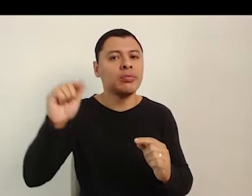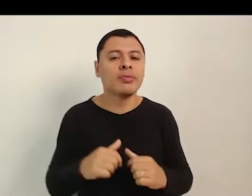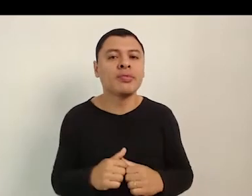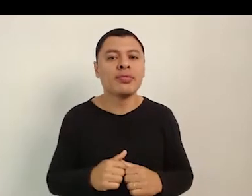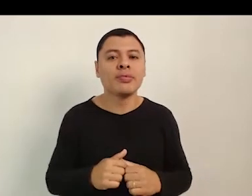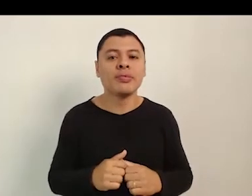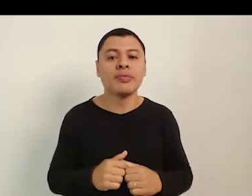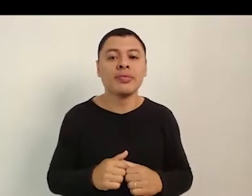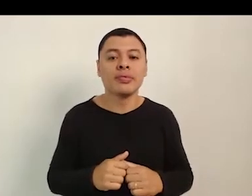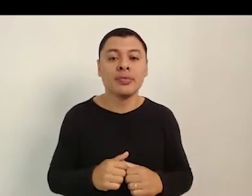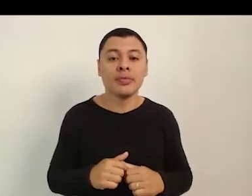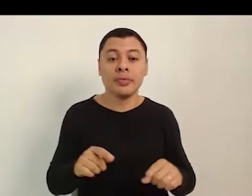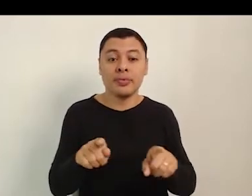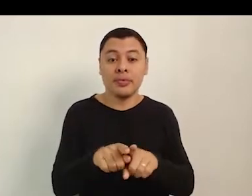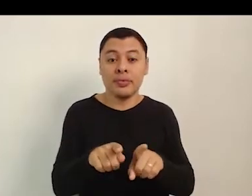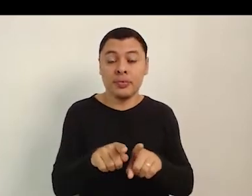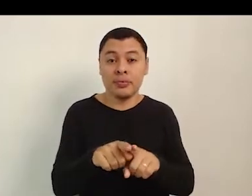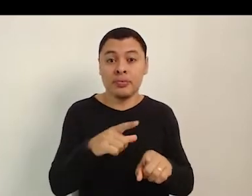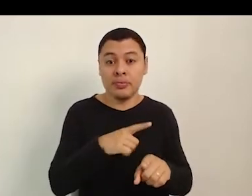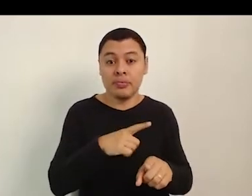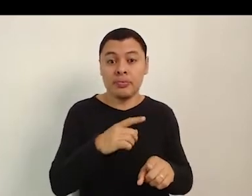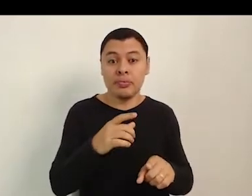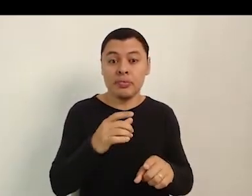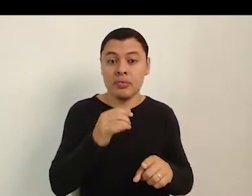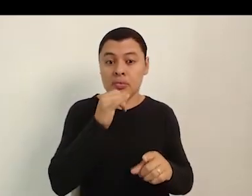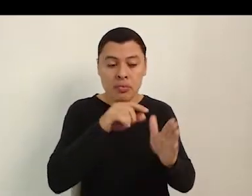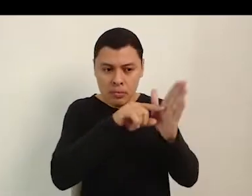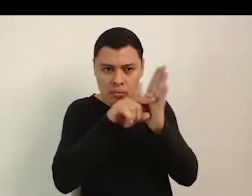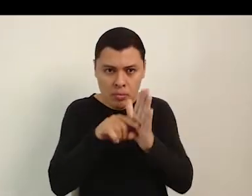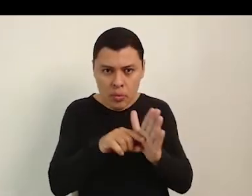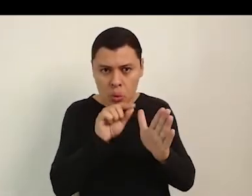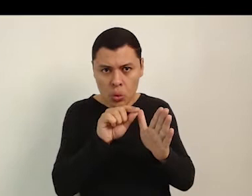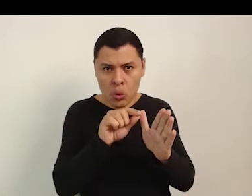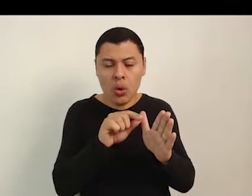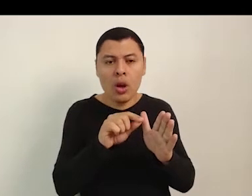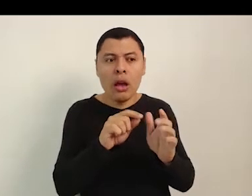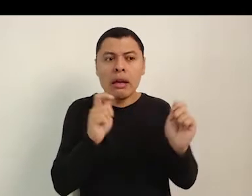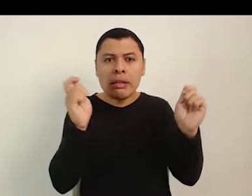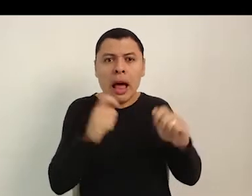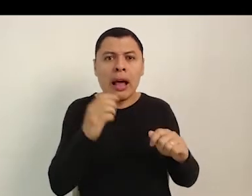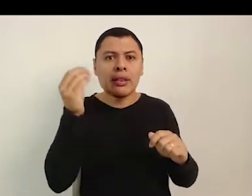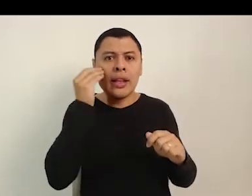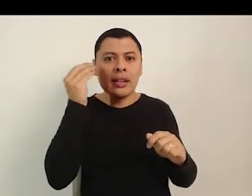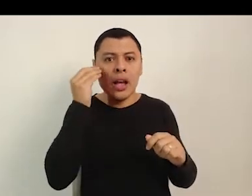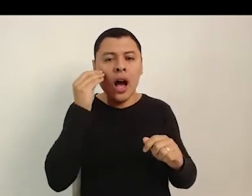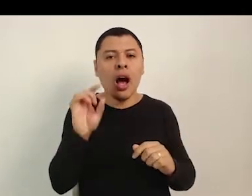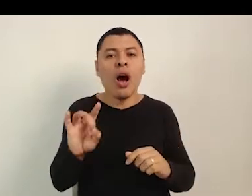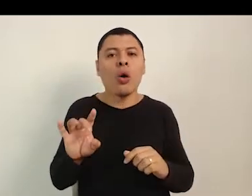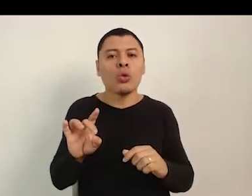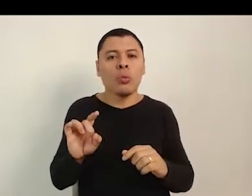1%, é o que foram avaliados foram somente critérios que são possíveis de serem testados de forma